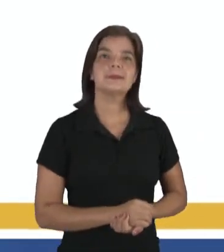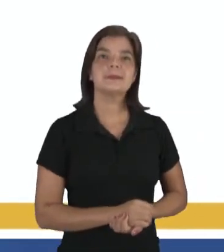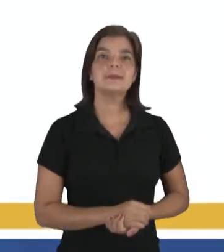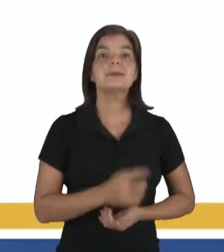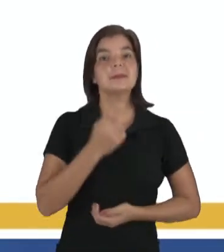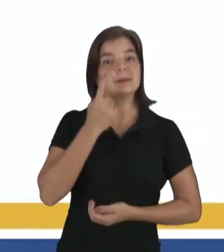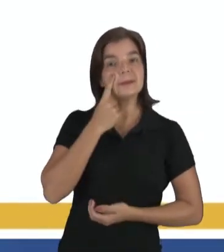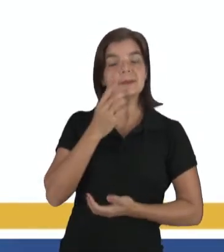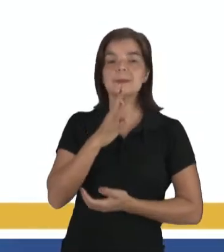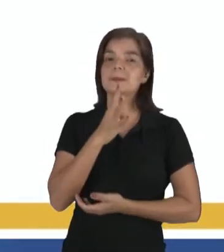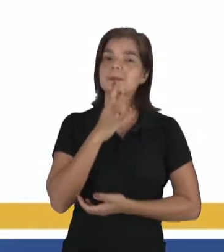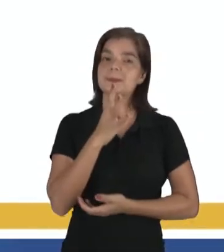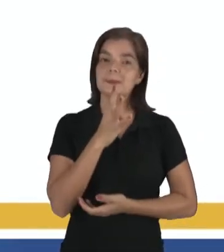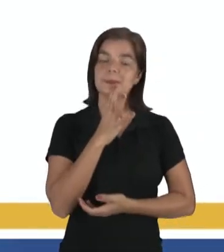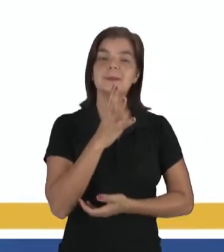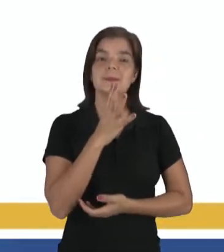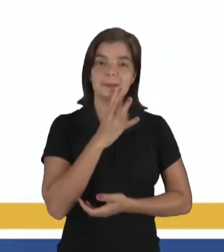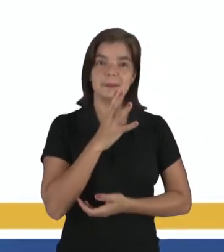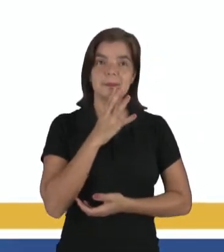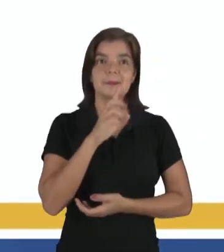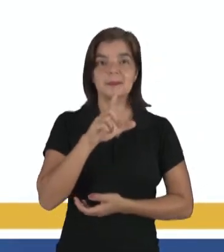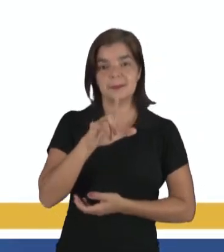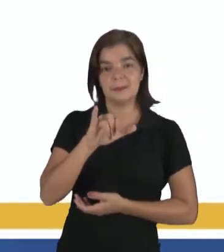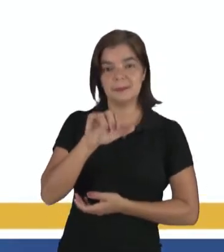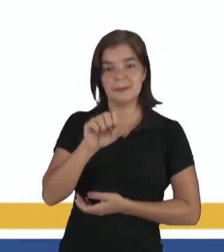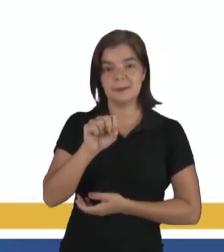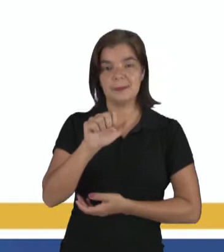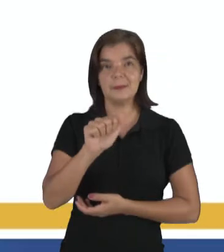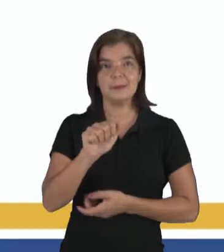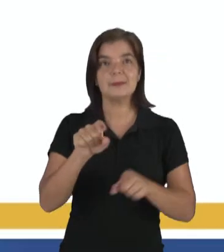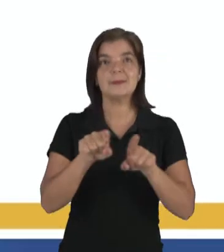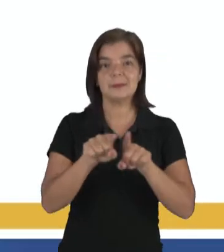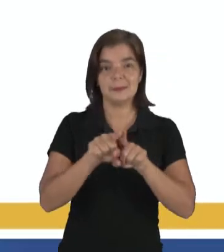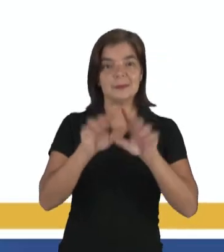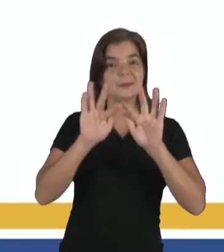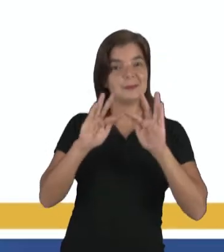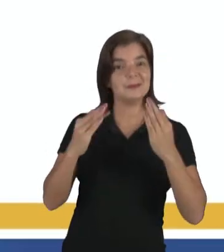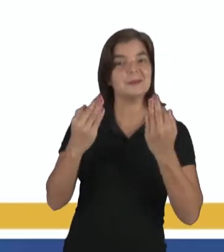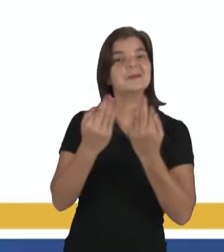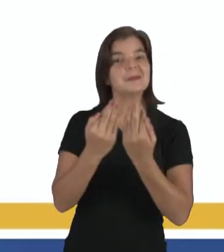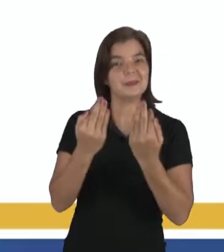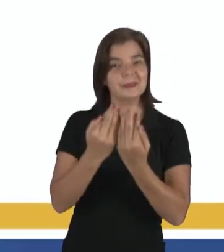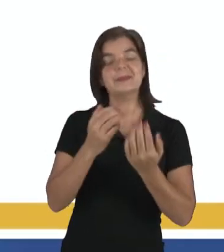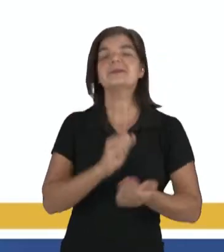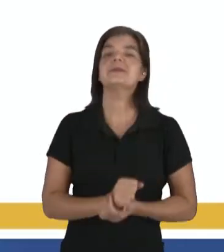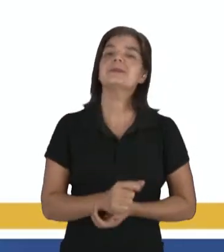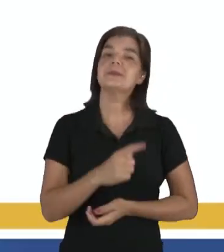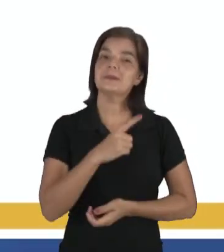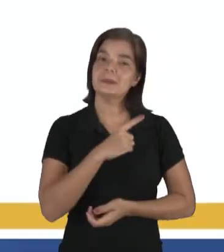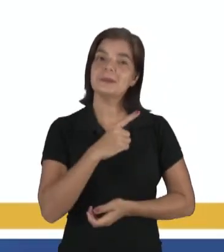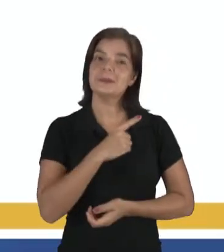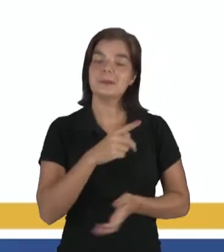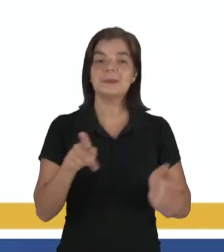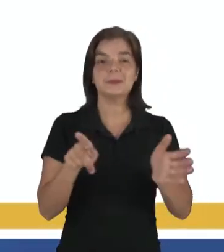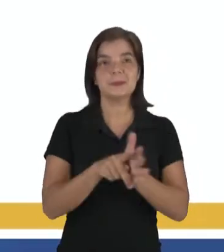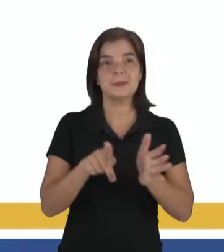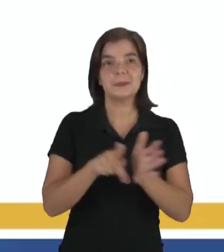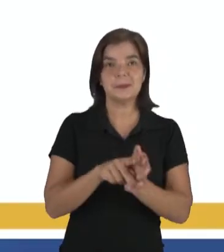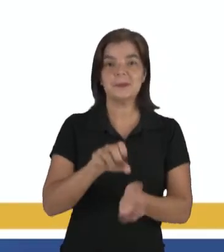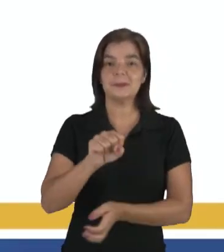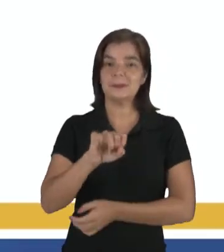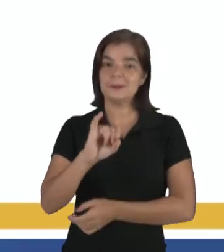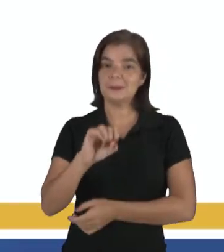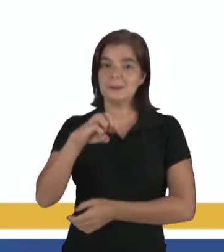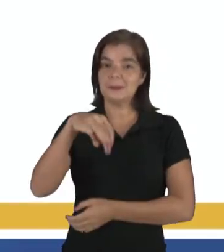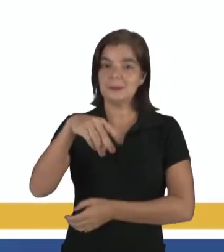agora a gente vai conhecer um pouquinho sobre lisas Family sobre a família da Lisa então aí a gente tem alisa da família